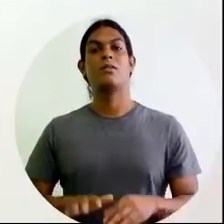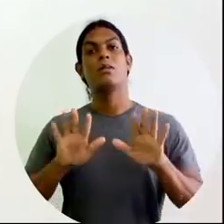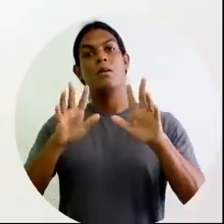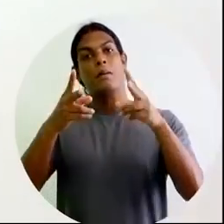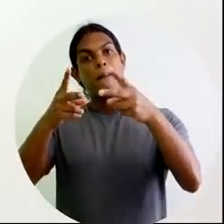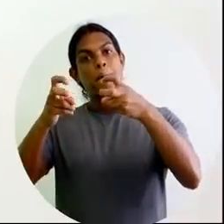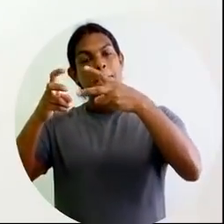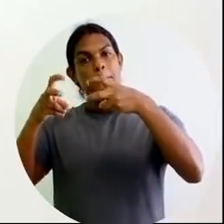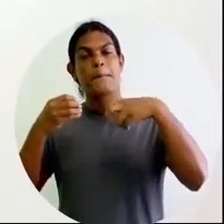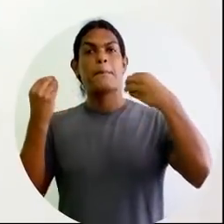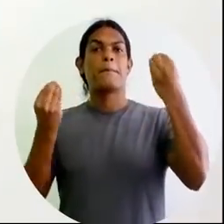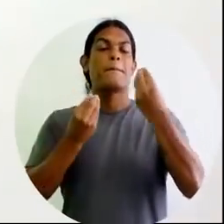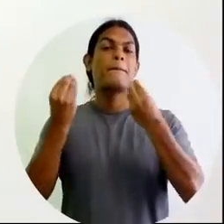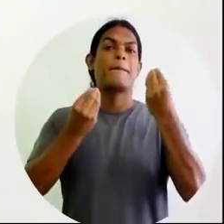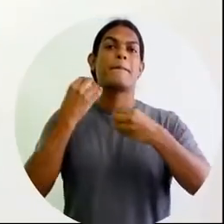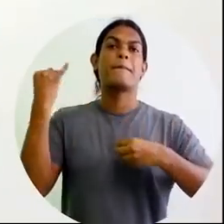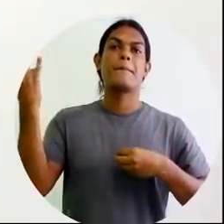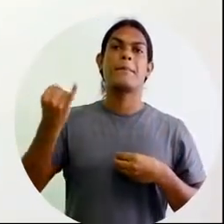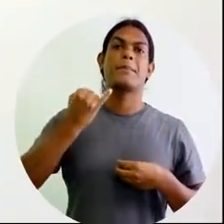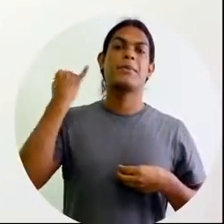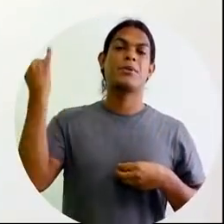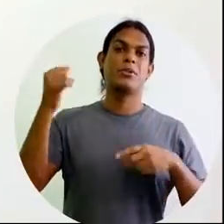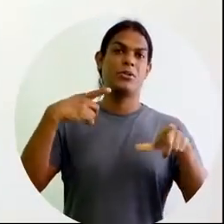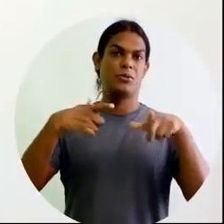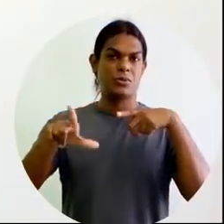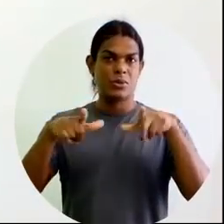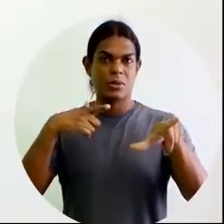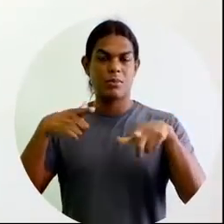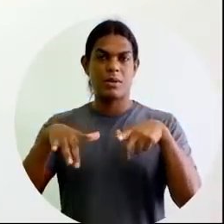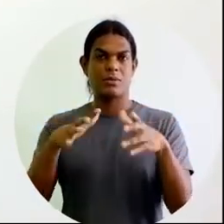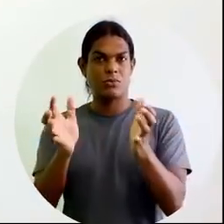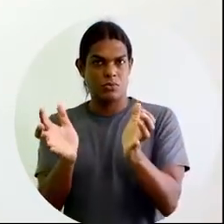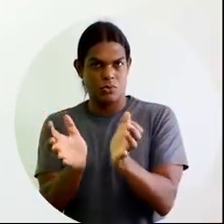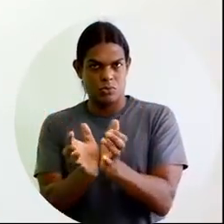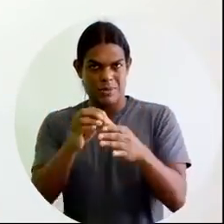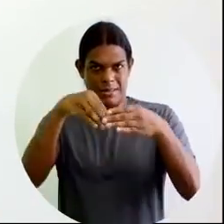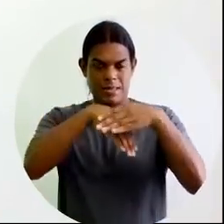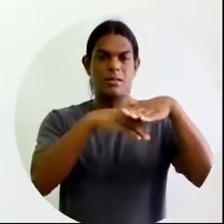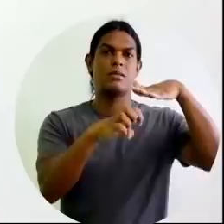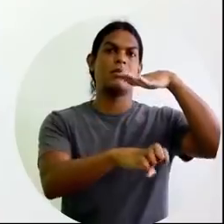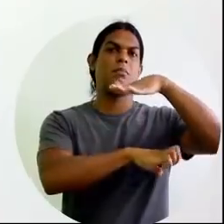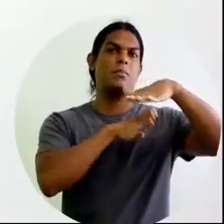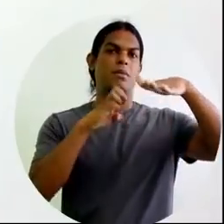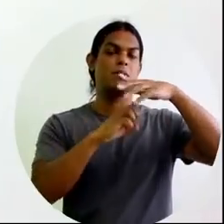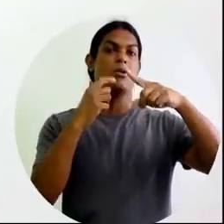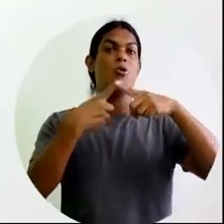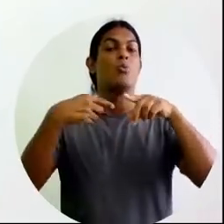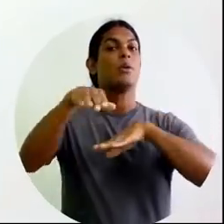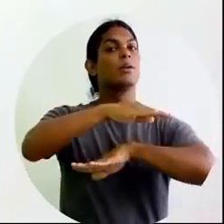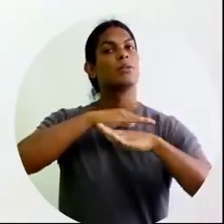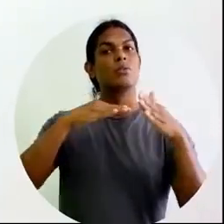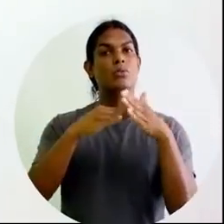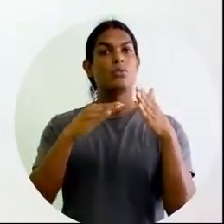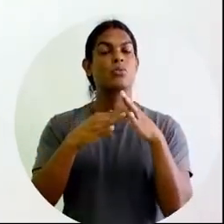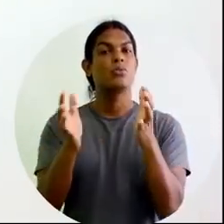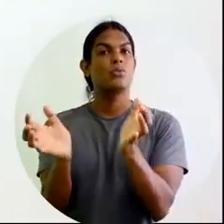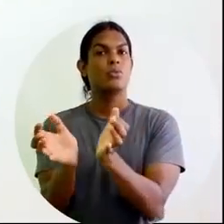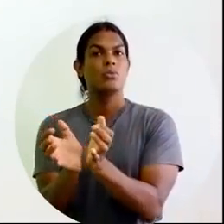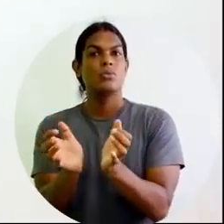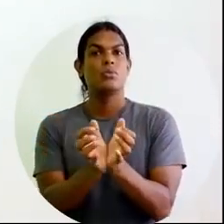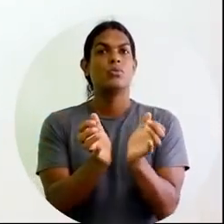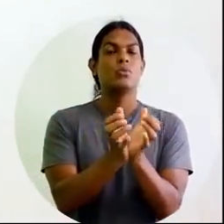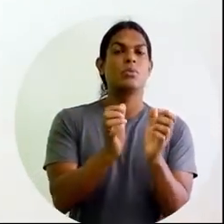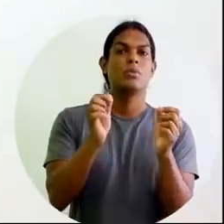E vejam bem como é importante o trabalho em grupo. Todo grupo, ele existe